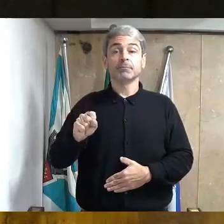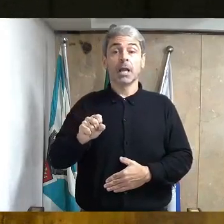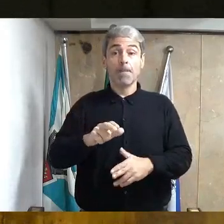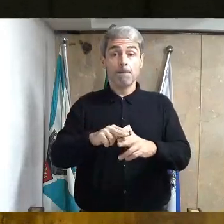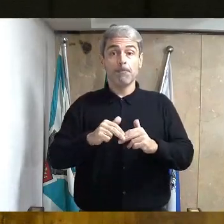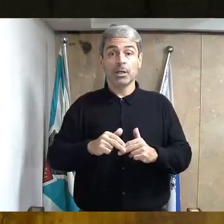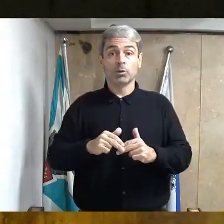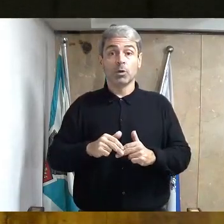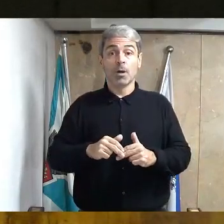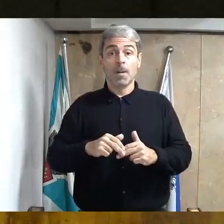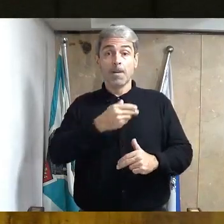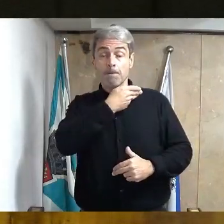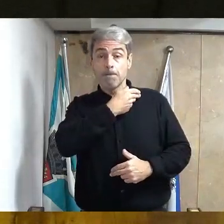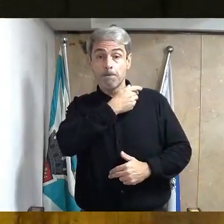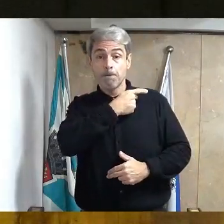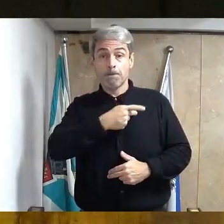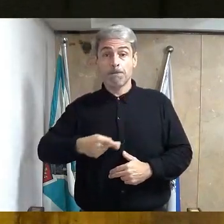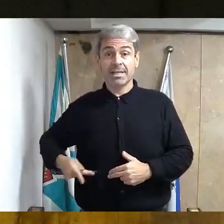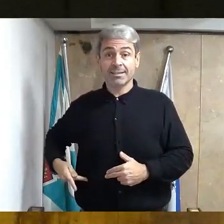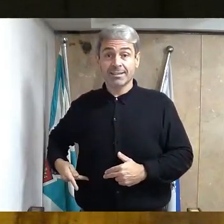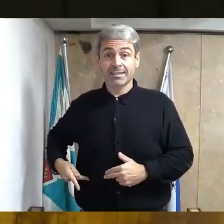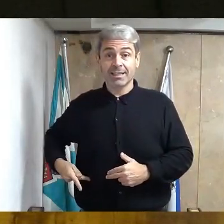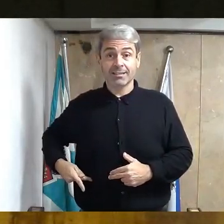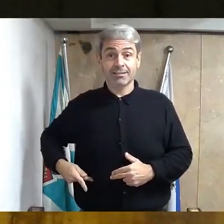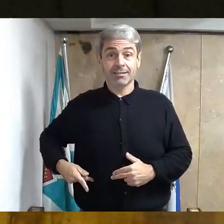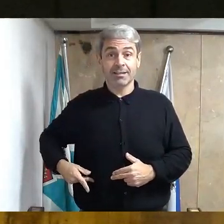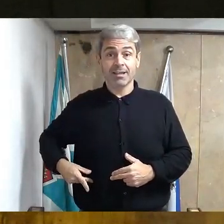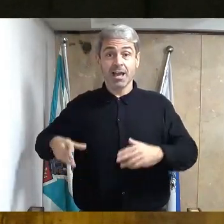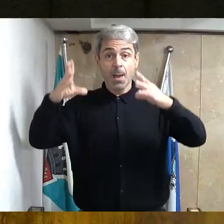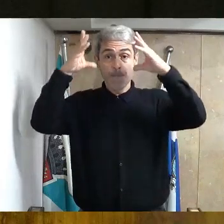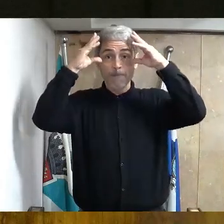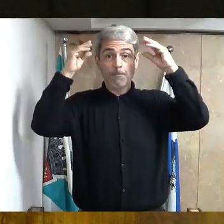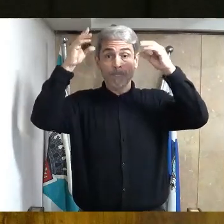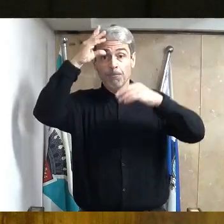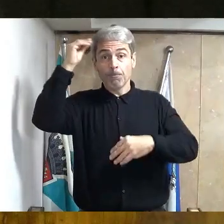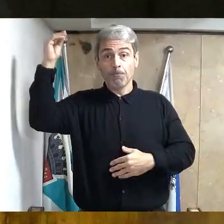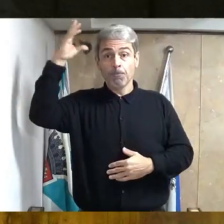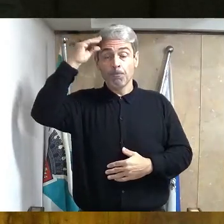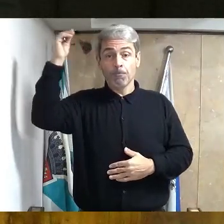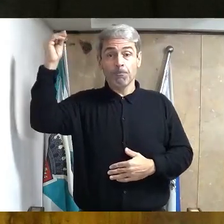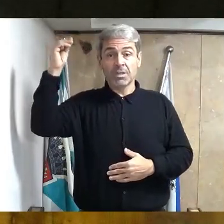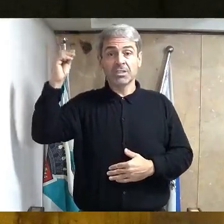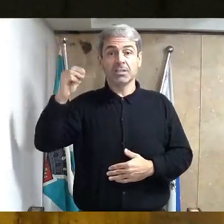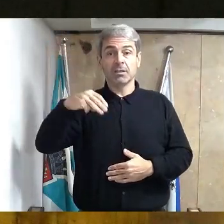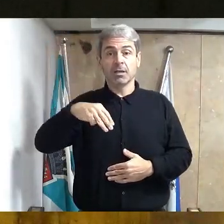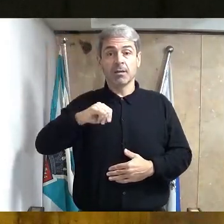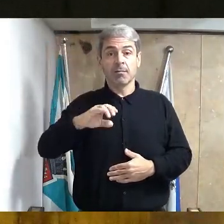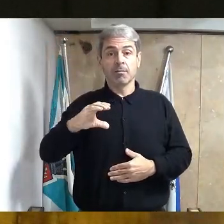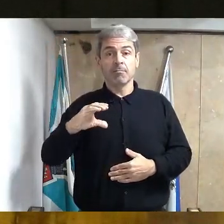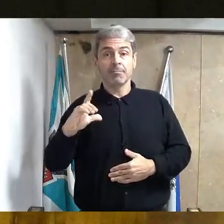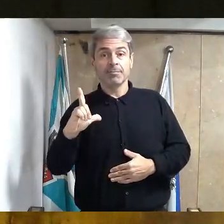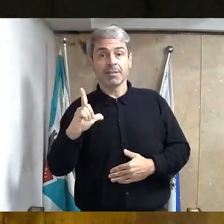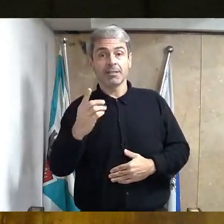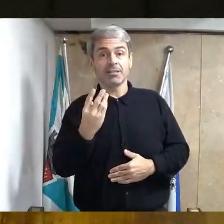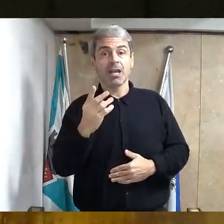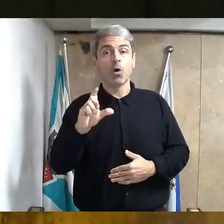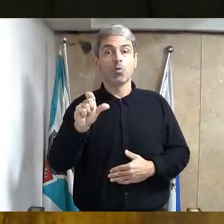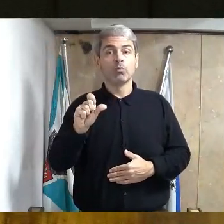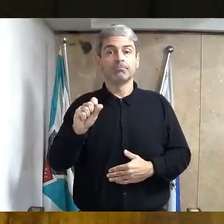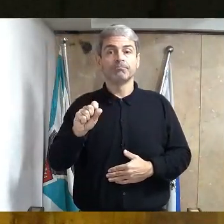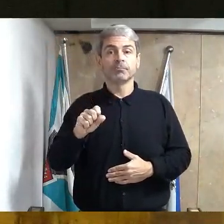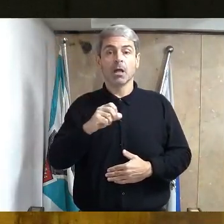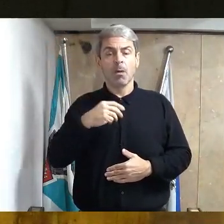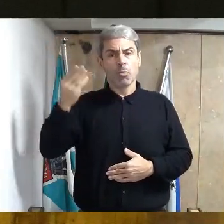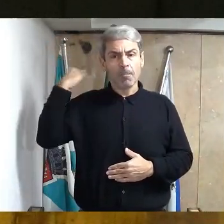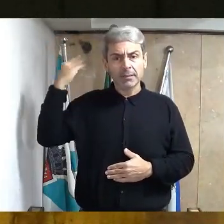para atender a população mais pobre, as menos favorecidas. Mas hoje